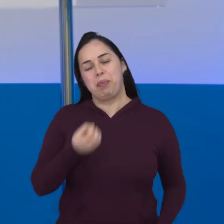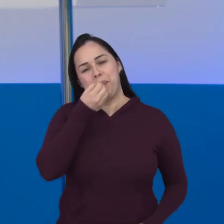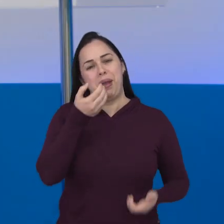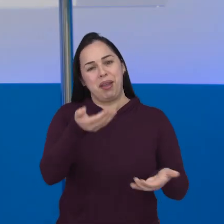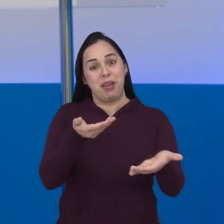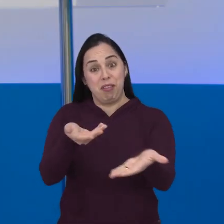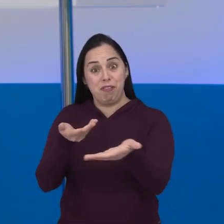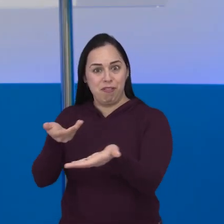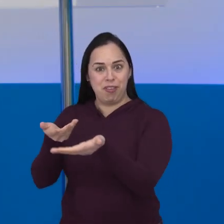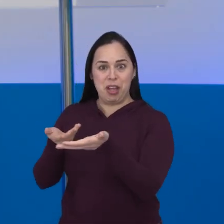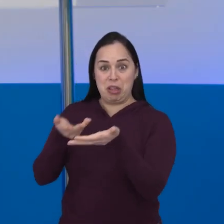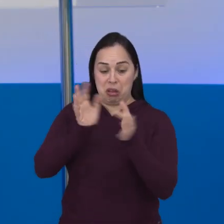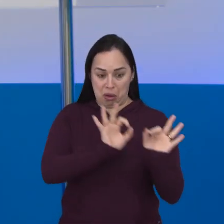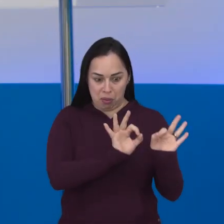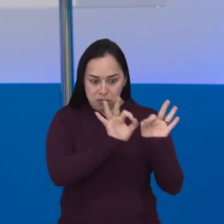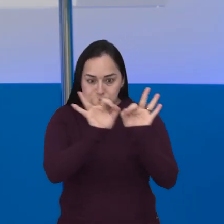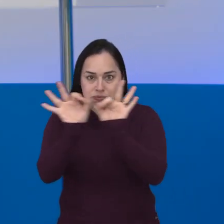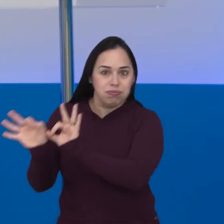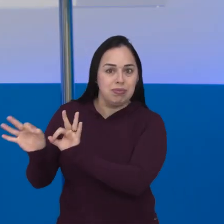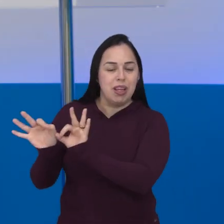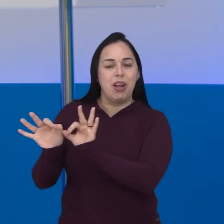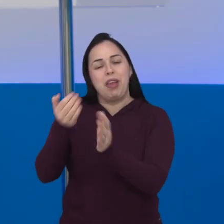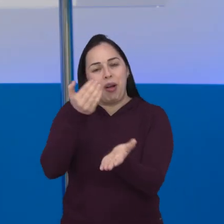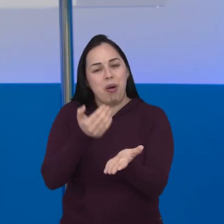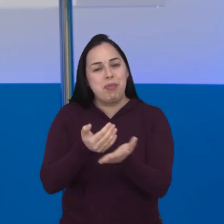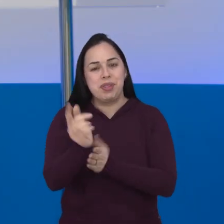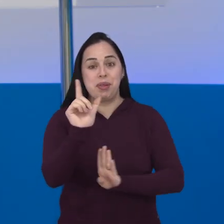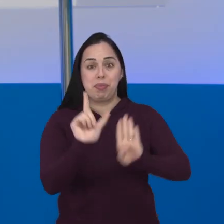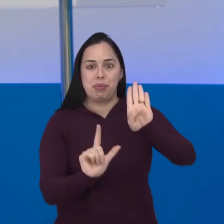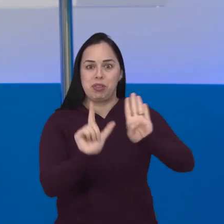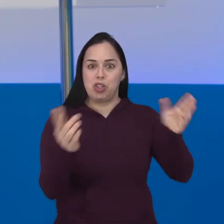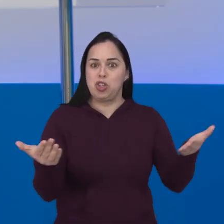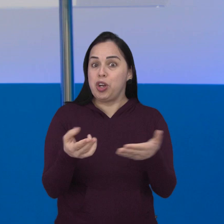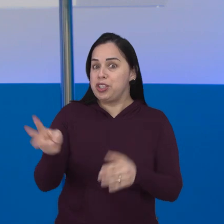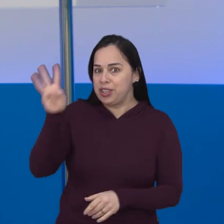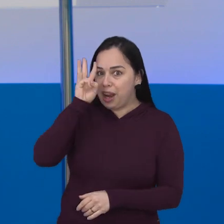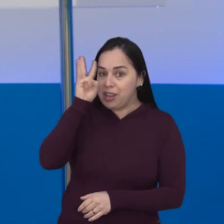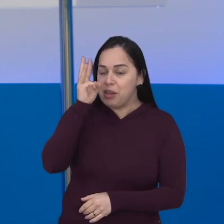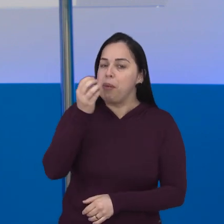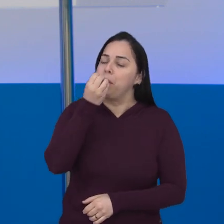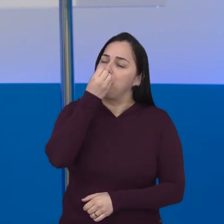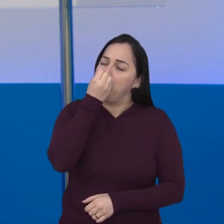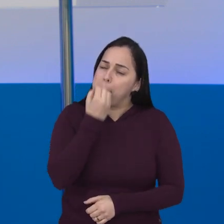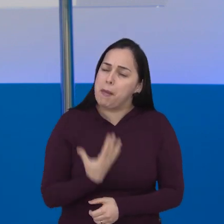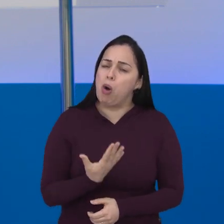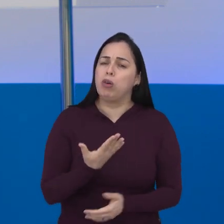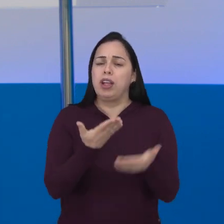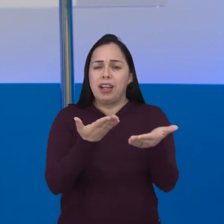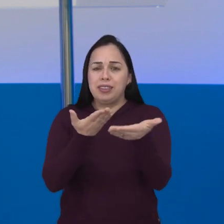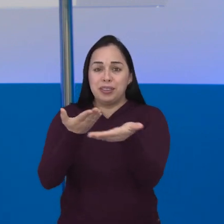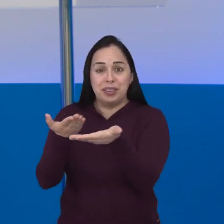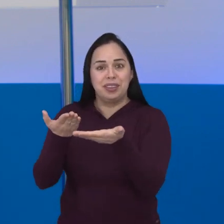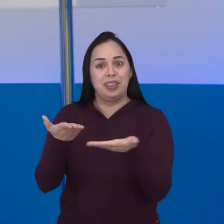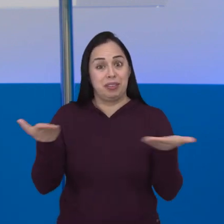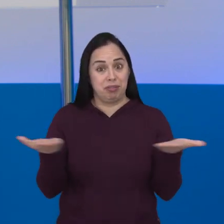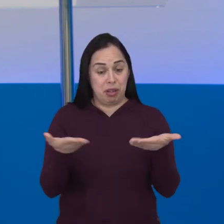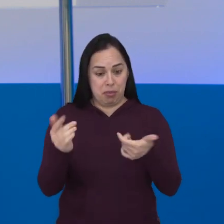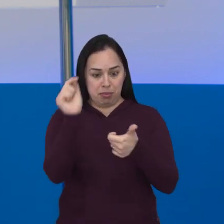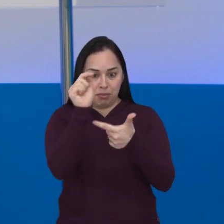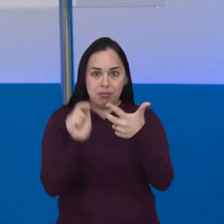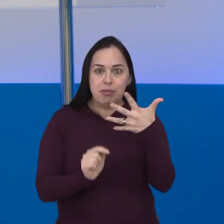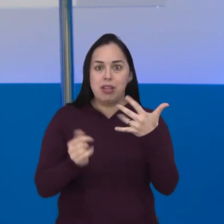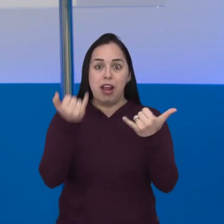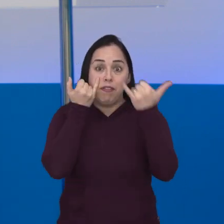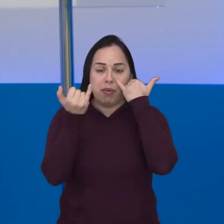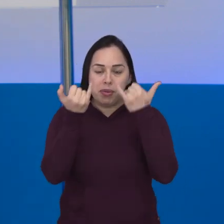E seja muito bem-vindo. Tá no ar o Boletim Legislativo desta terça e é sempre bom contar com a sua companhia. Então vamos de